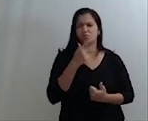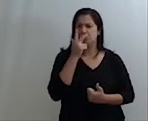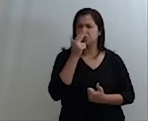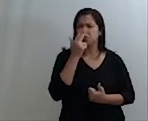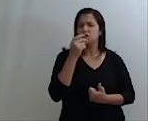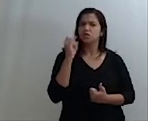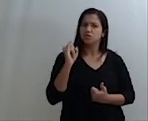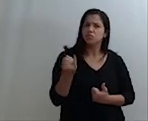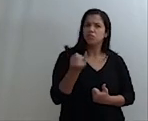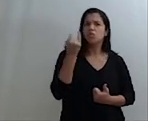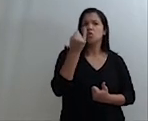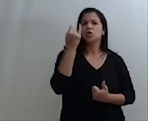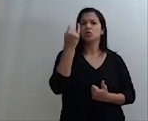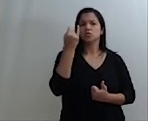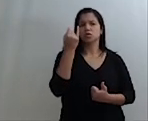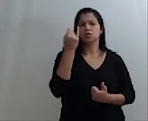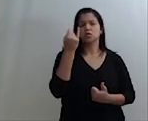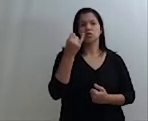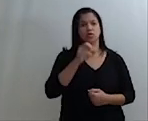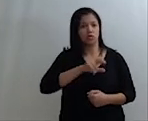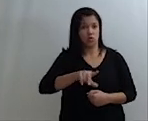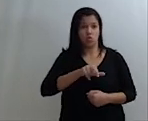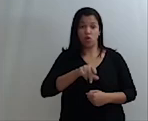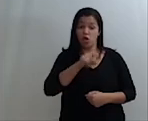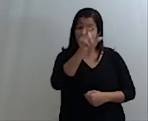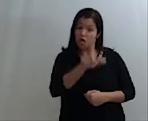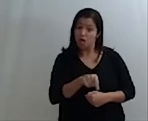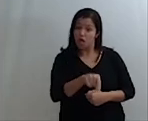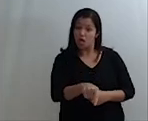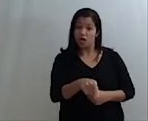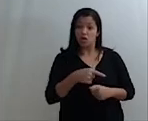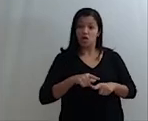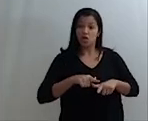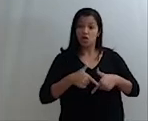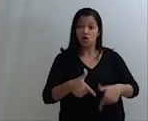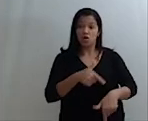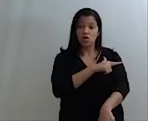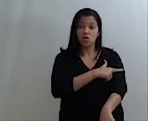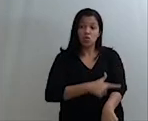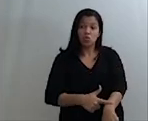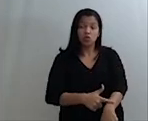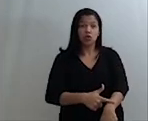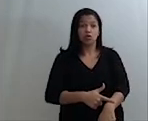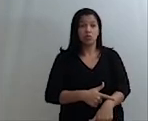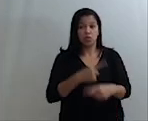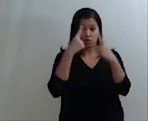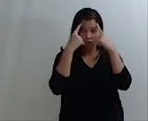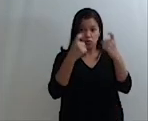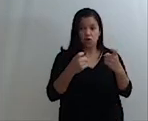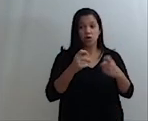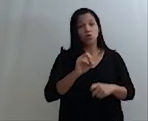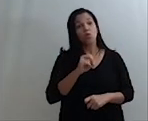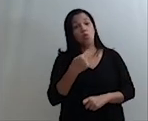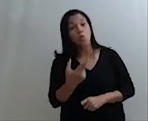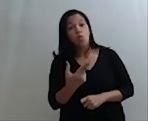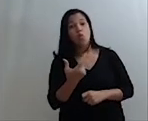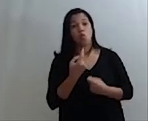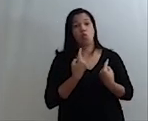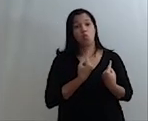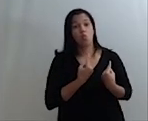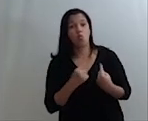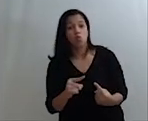relevante não foi imputado a ele nenhum comportamento violento ou ameaçador há